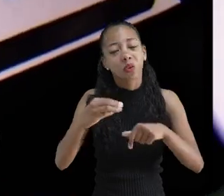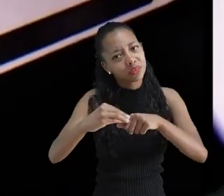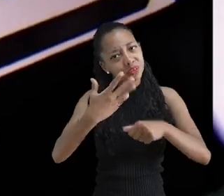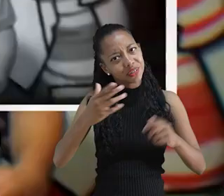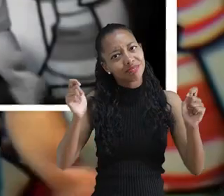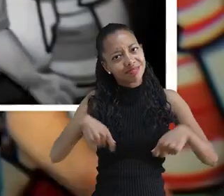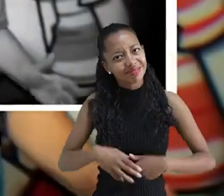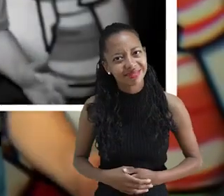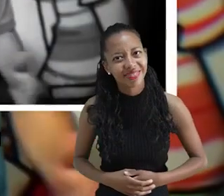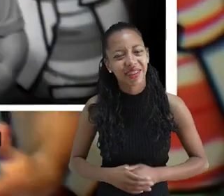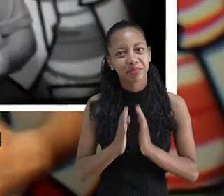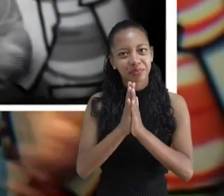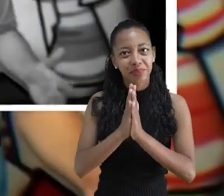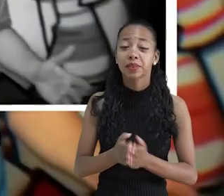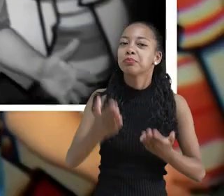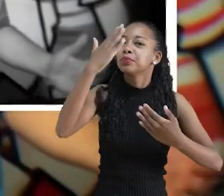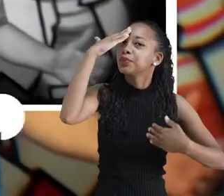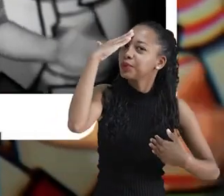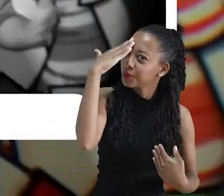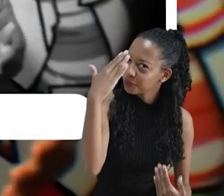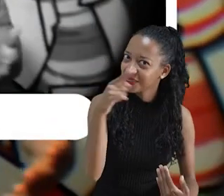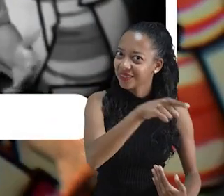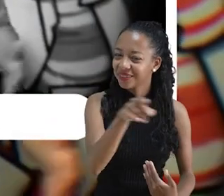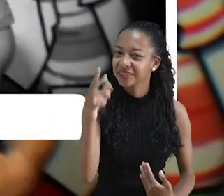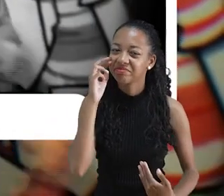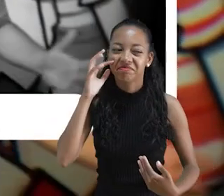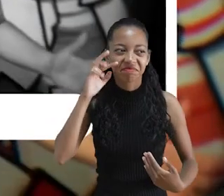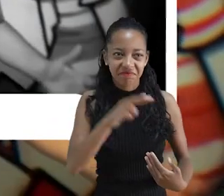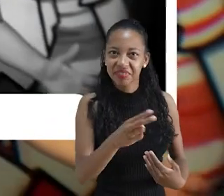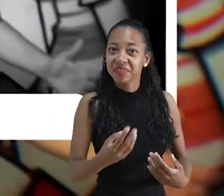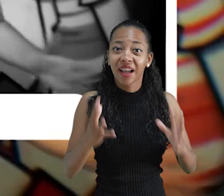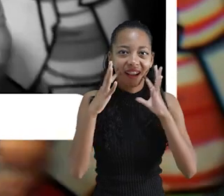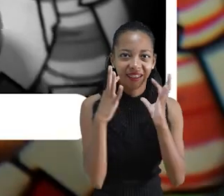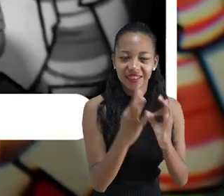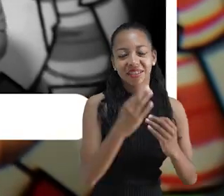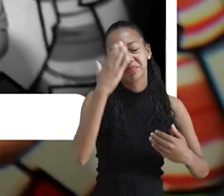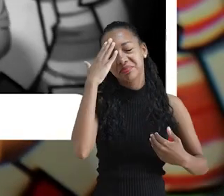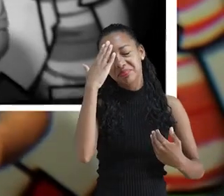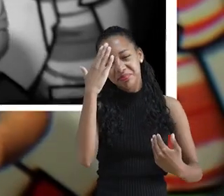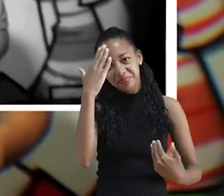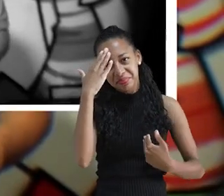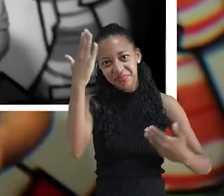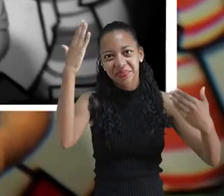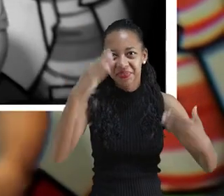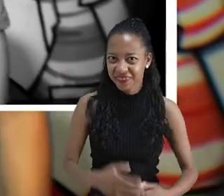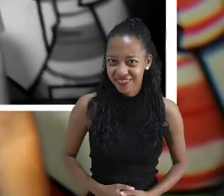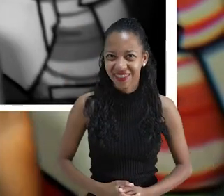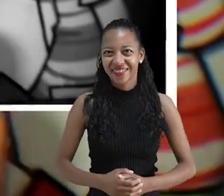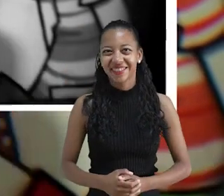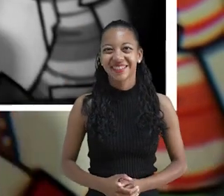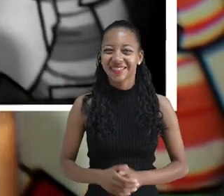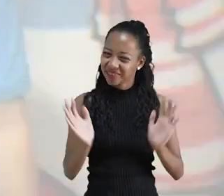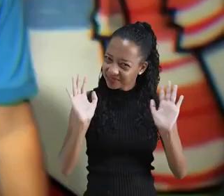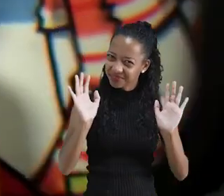programa queremos agradecer você que participou desse momento histórico para o nosso ba e também para nossa cidade tela nosso muito obgado você